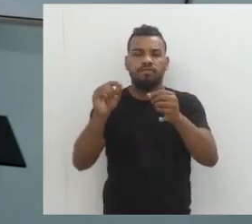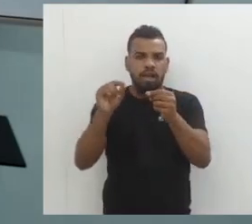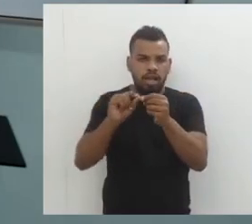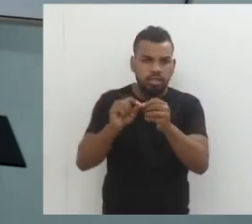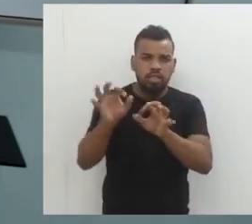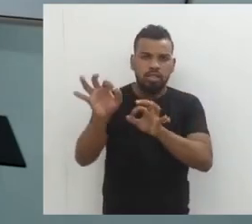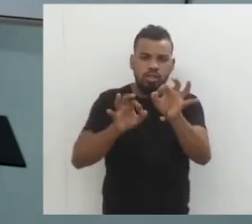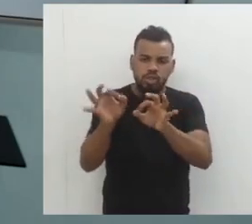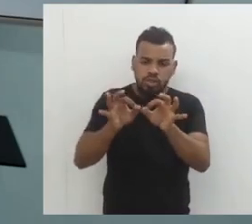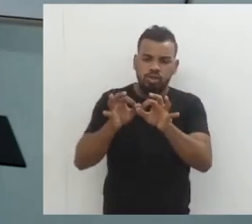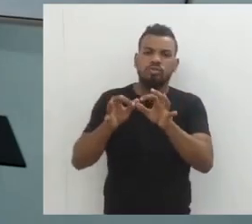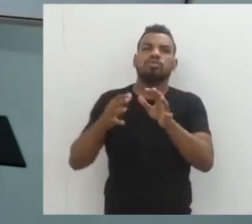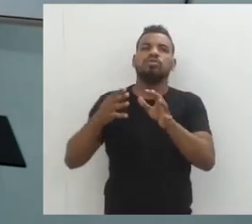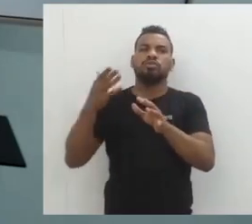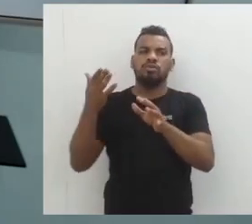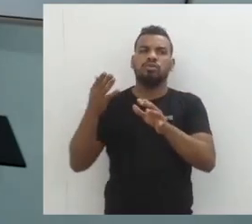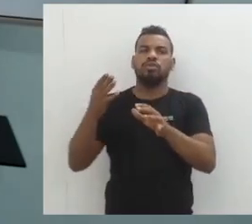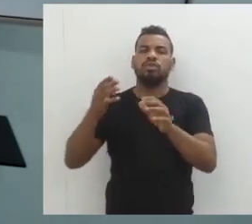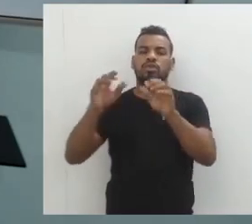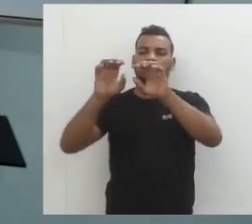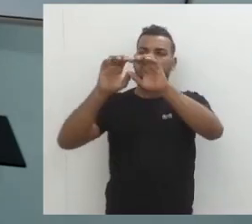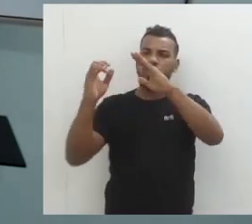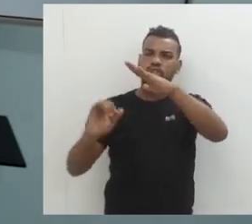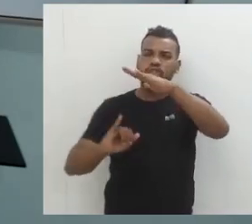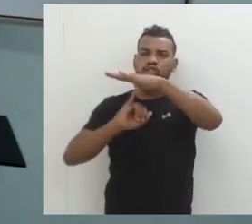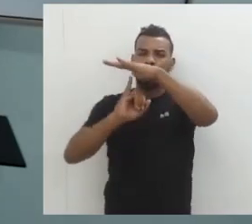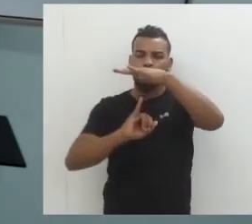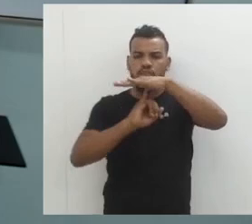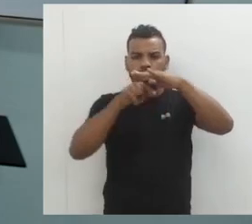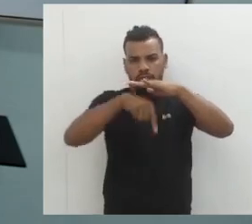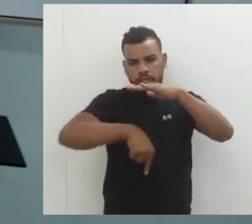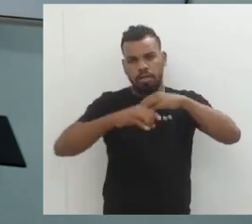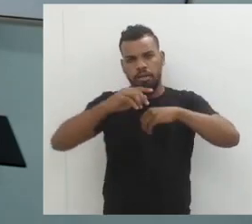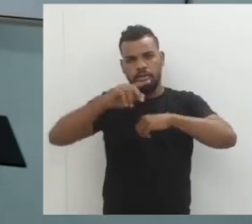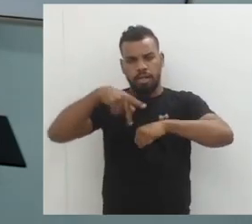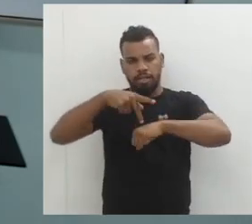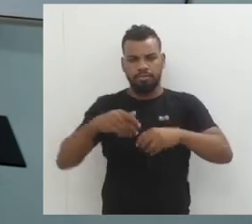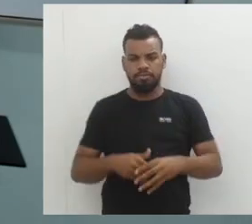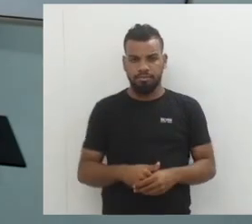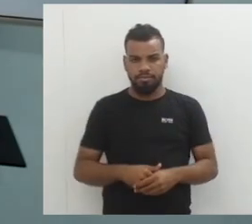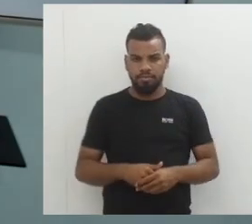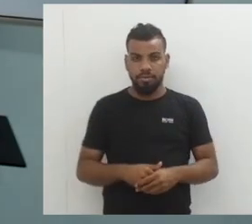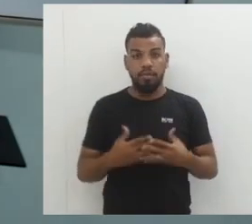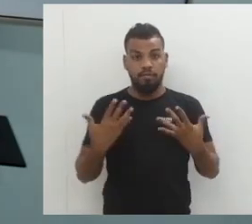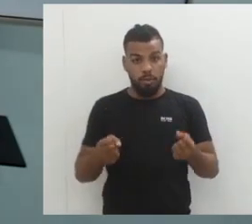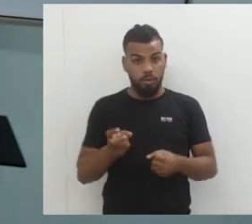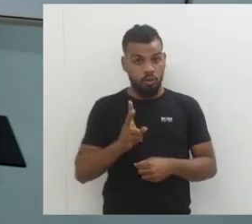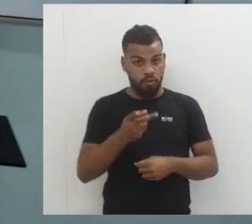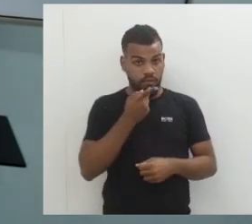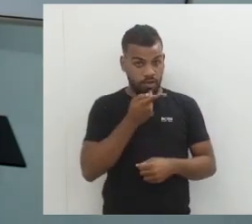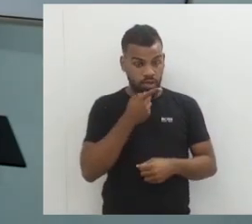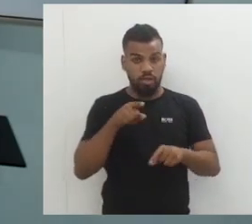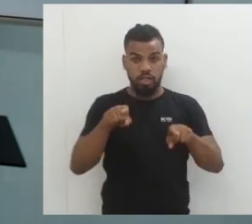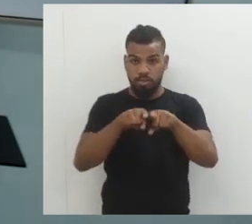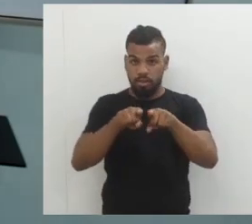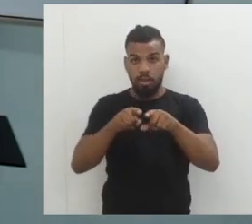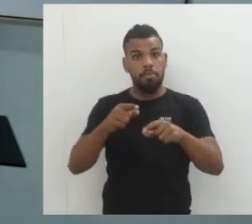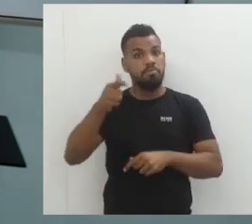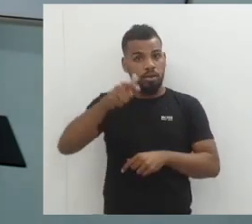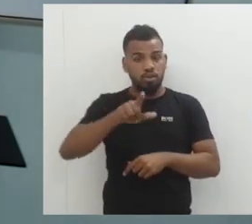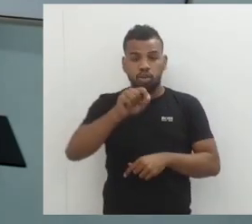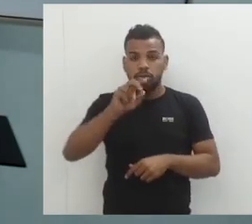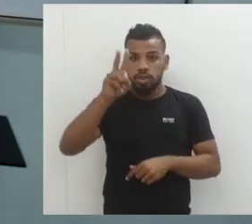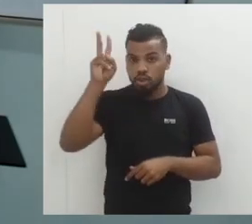e a consolidação das instituições no nosso país. Vamos continuar a falar também um pouco mais